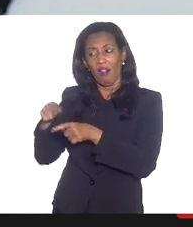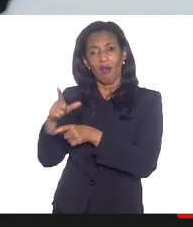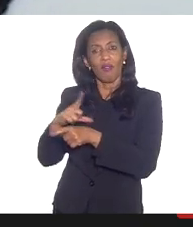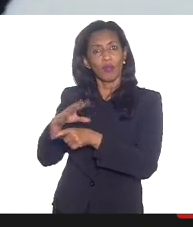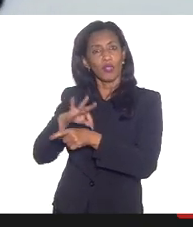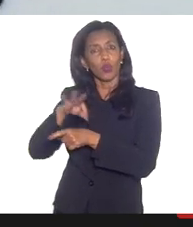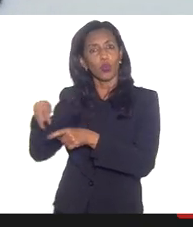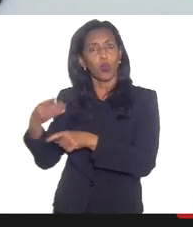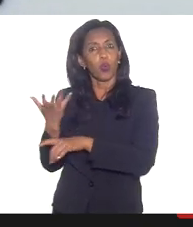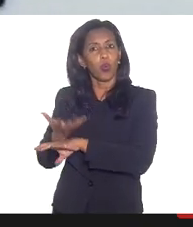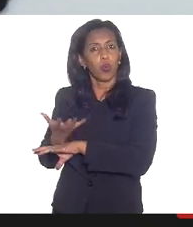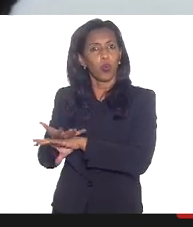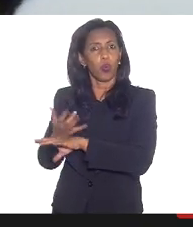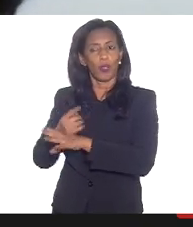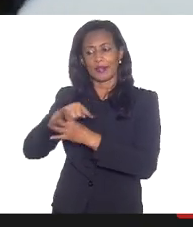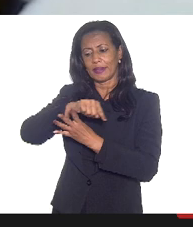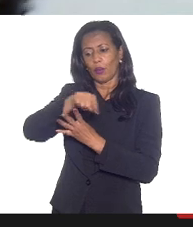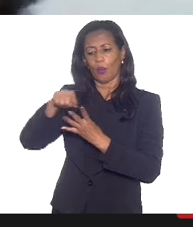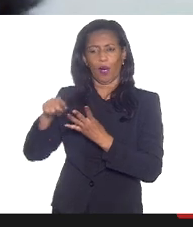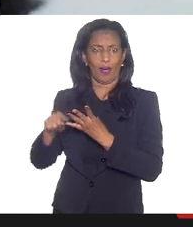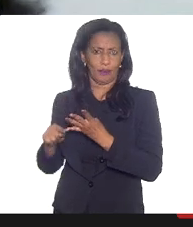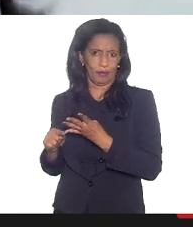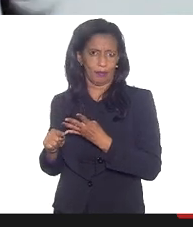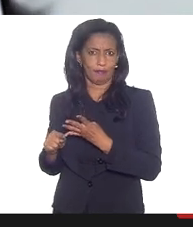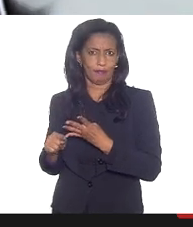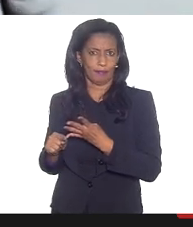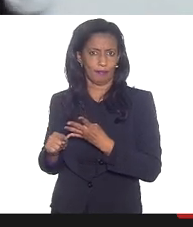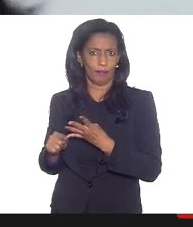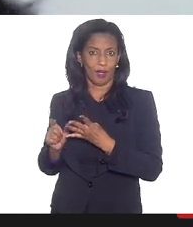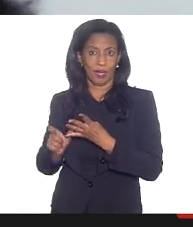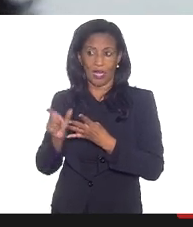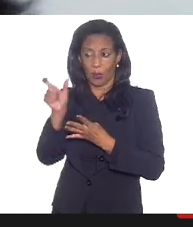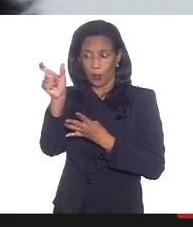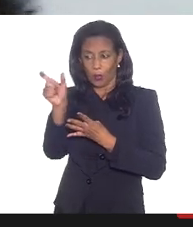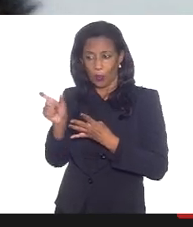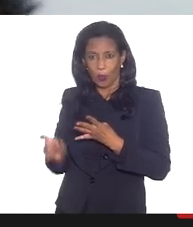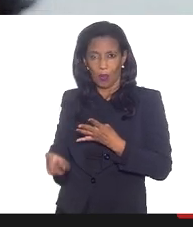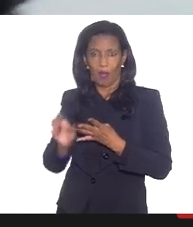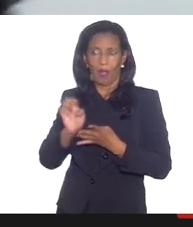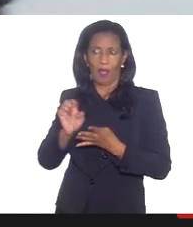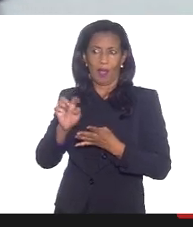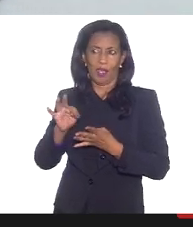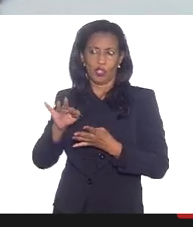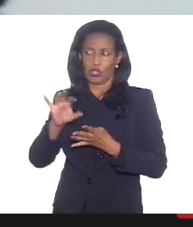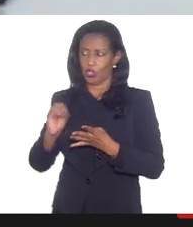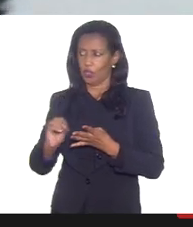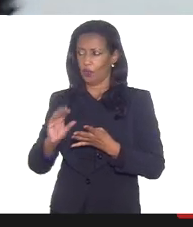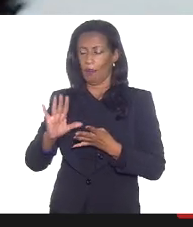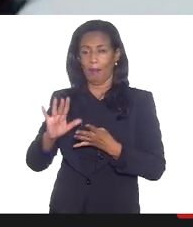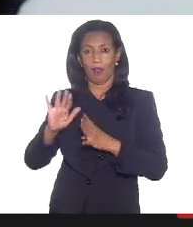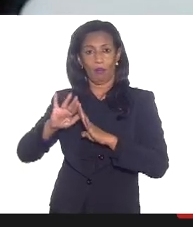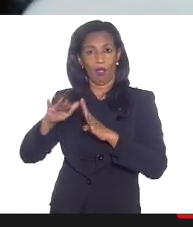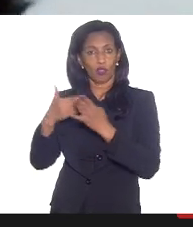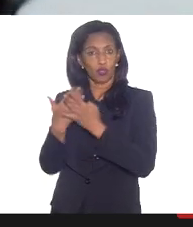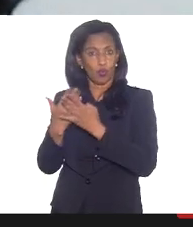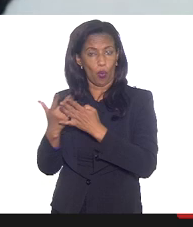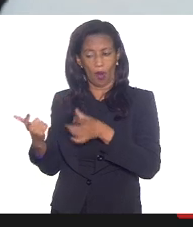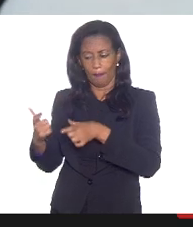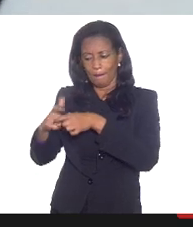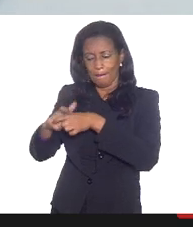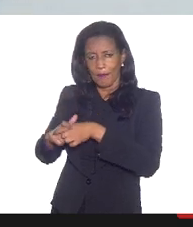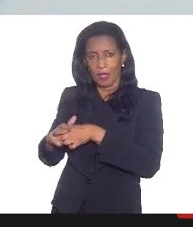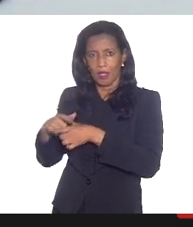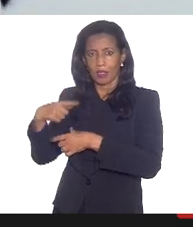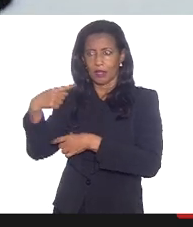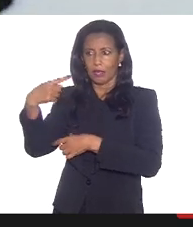os itinerários. São quatro itinerários, né? Tem um cardápio de eletivos, mas uma escola pequena que tenha uma ou duas